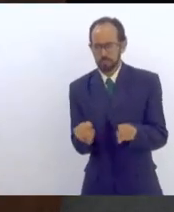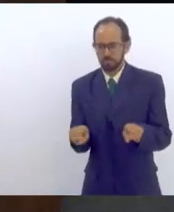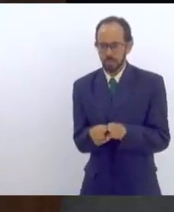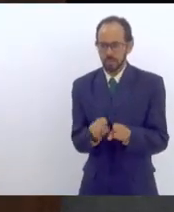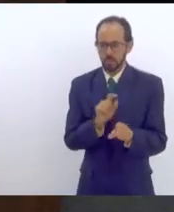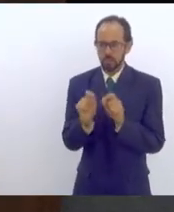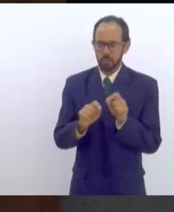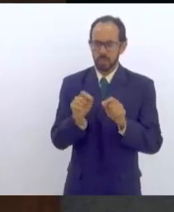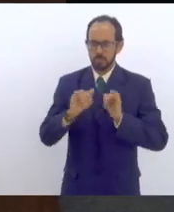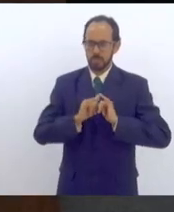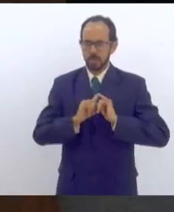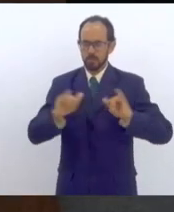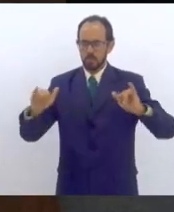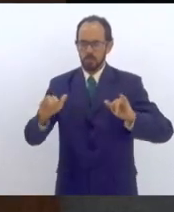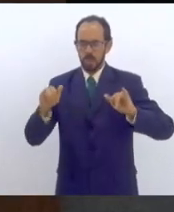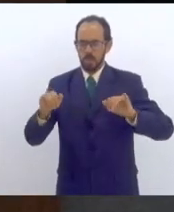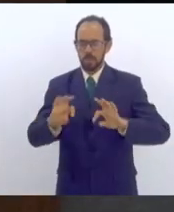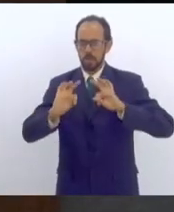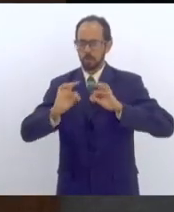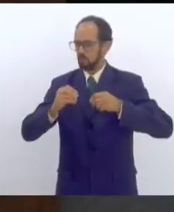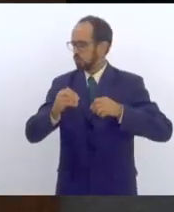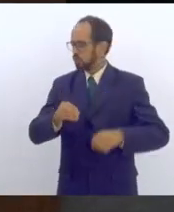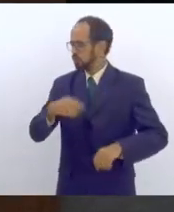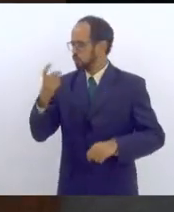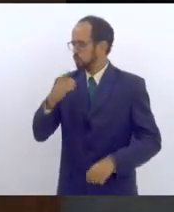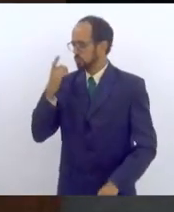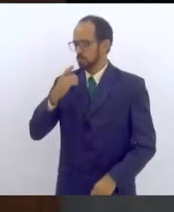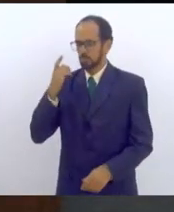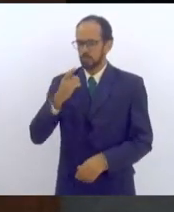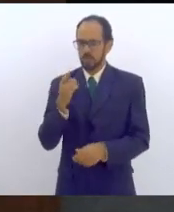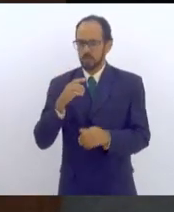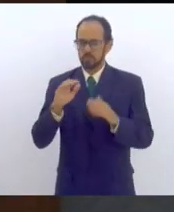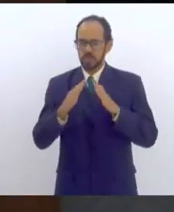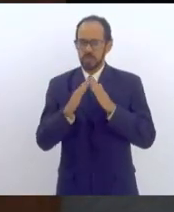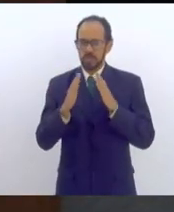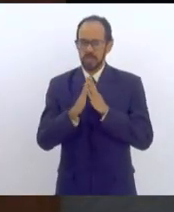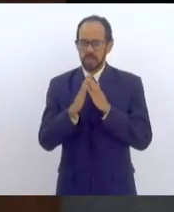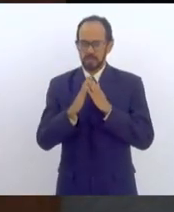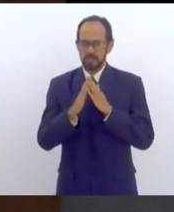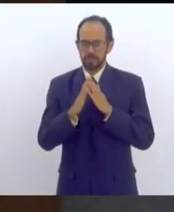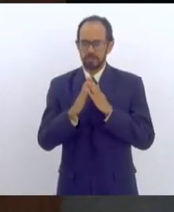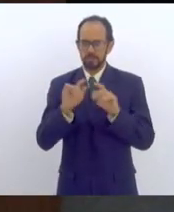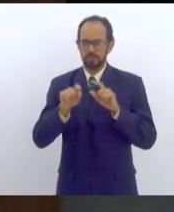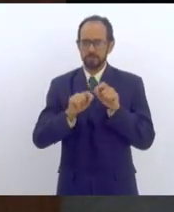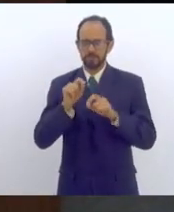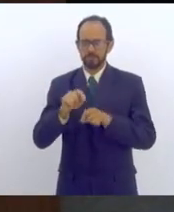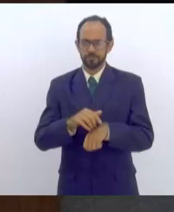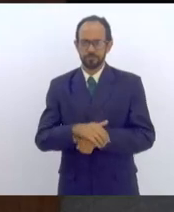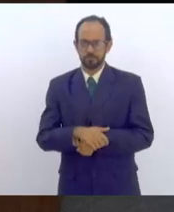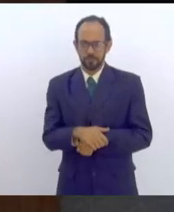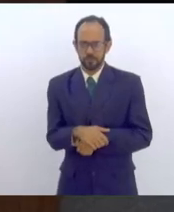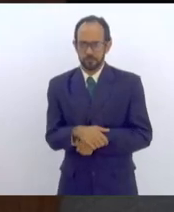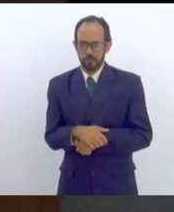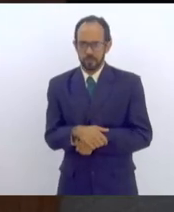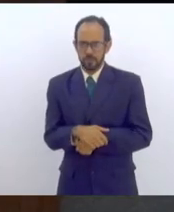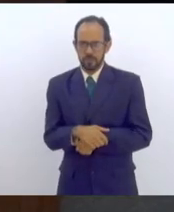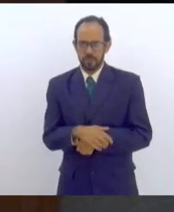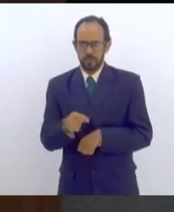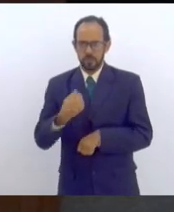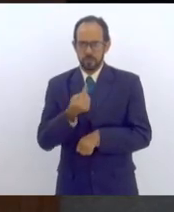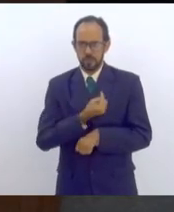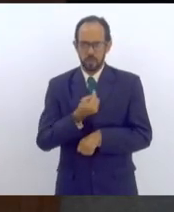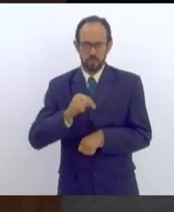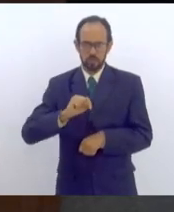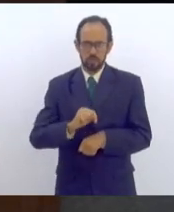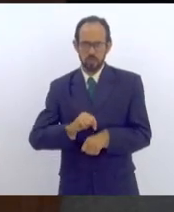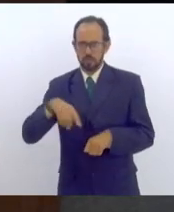para informar para os nobres deputados e deputadas da Casa que nós, enquanto